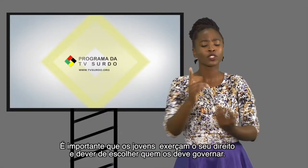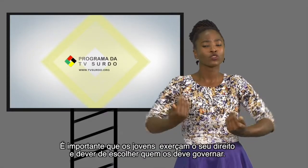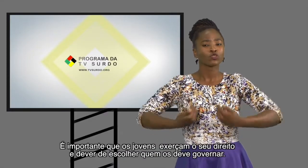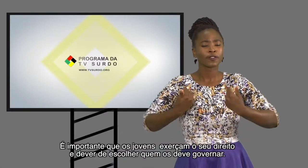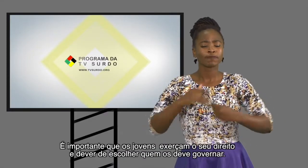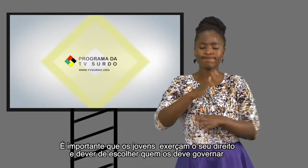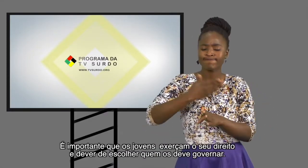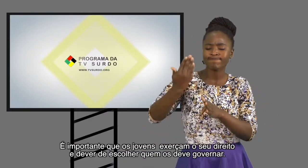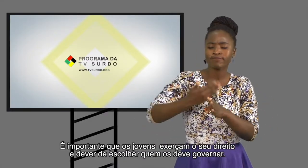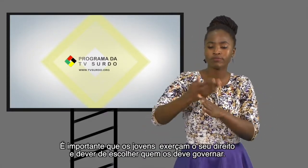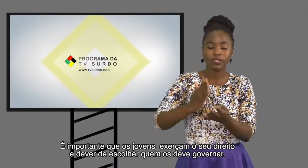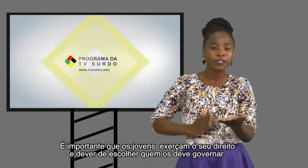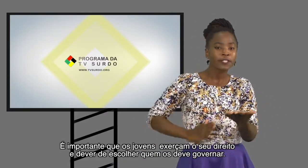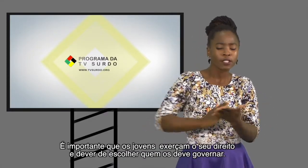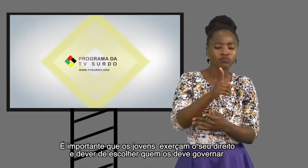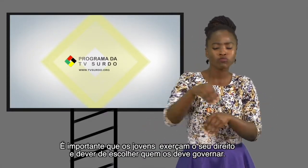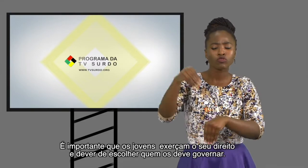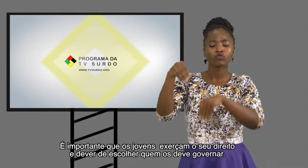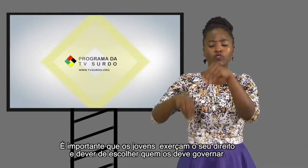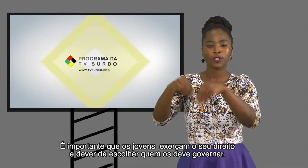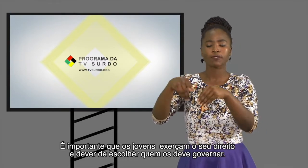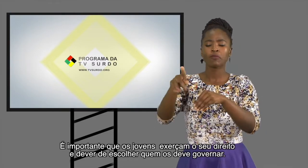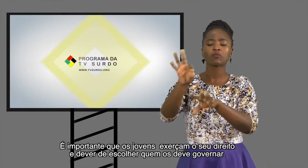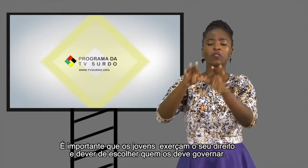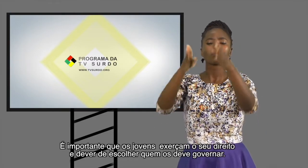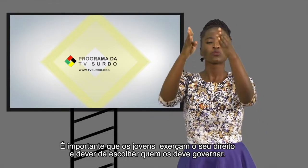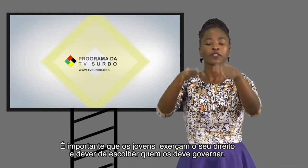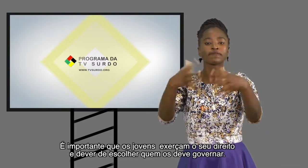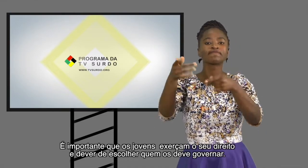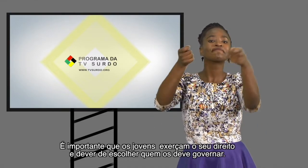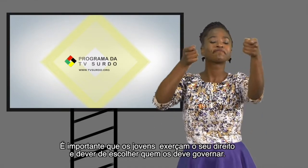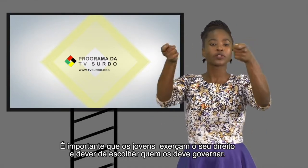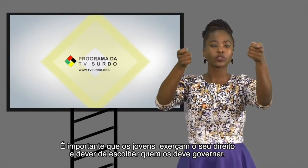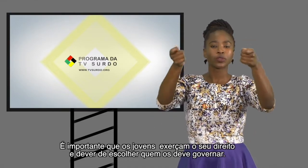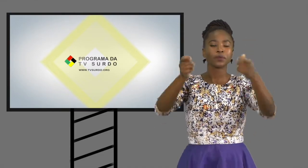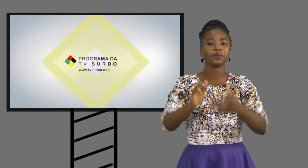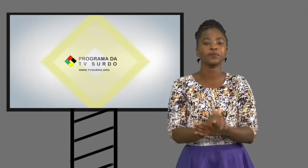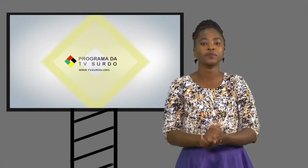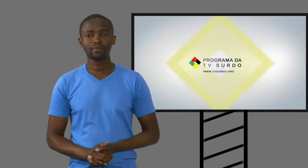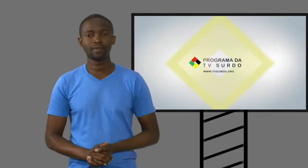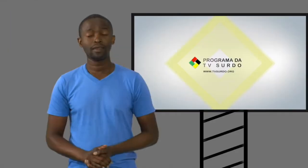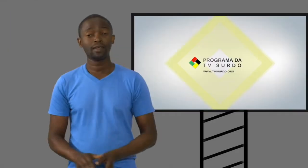que os jovens exerçam o seu direito e dever de escolher quem os deve governar.